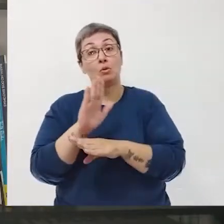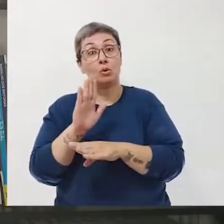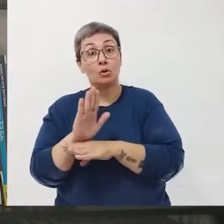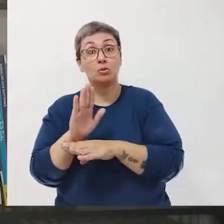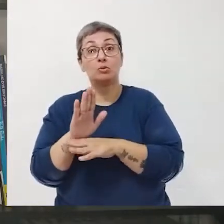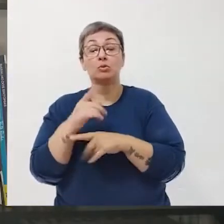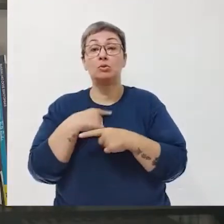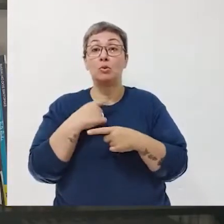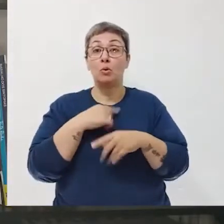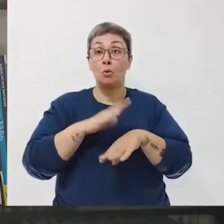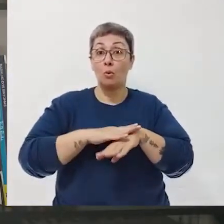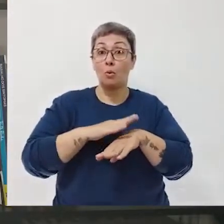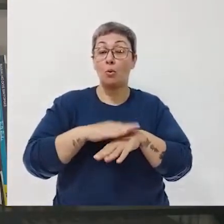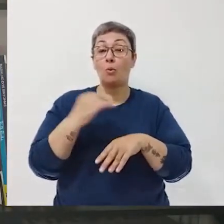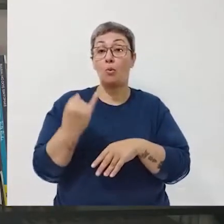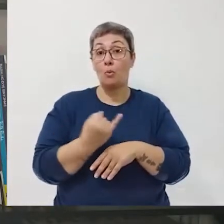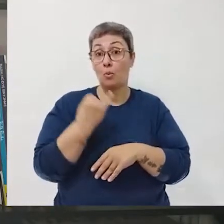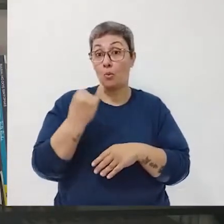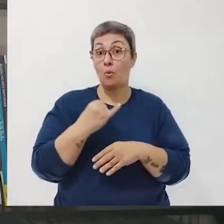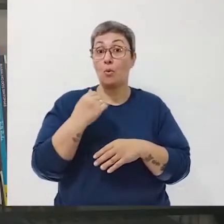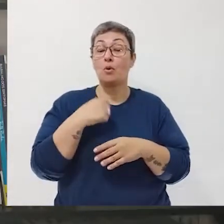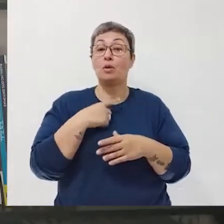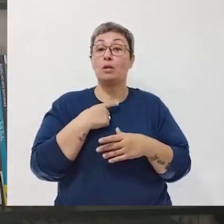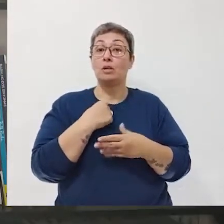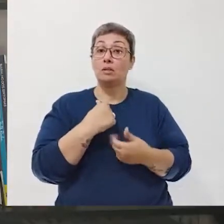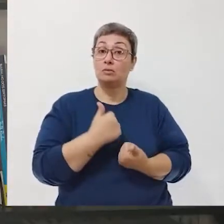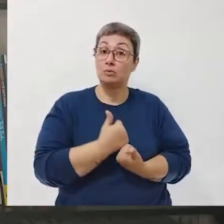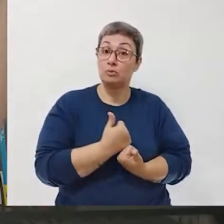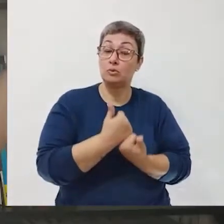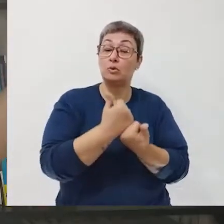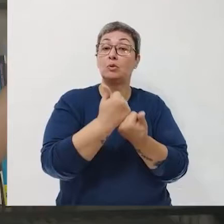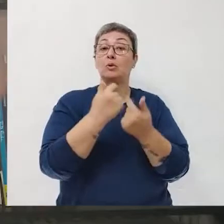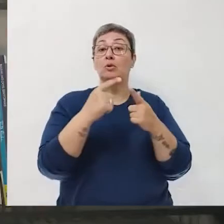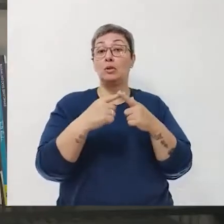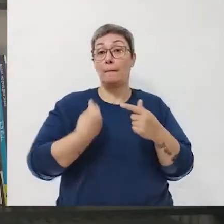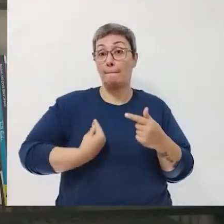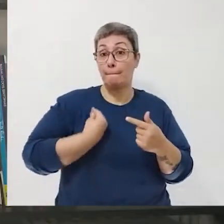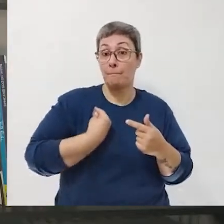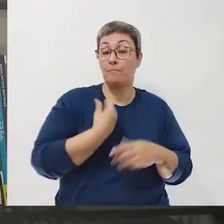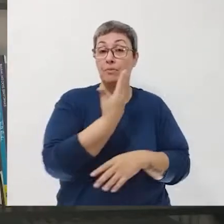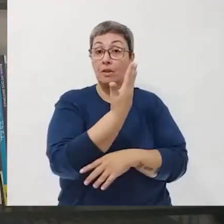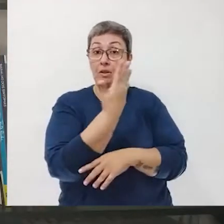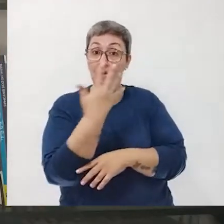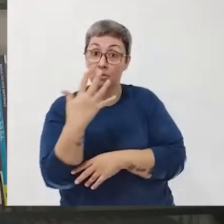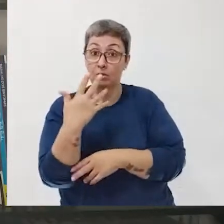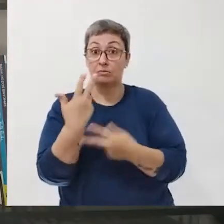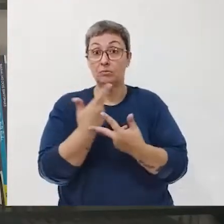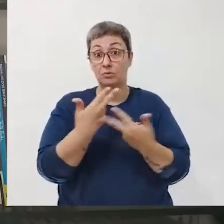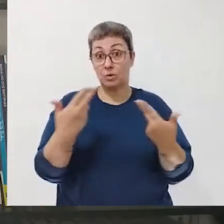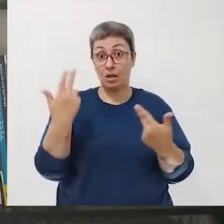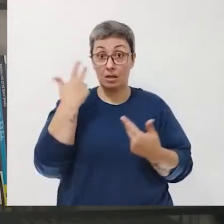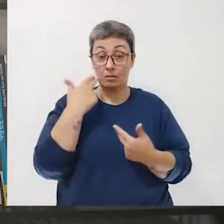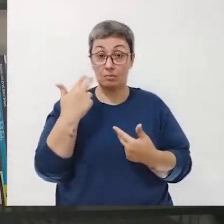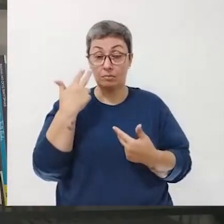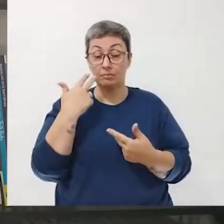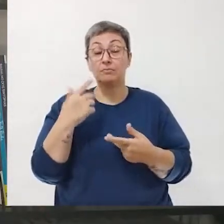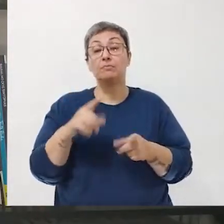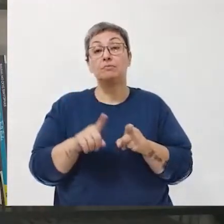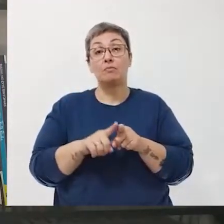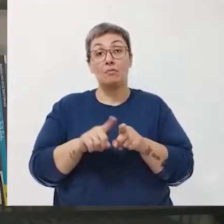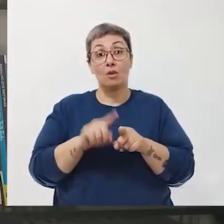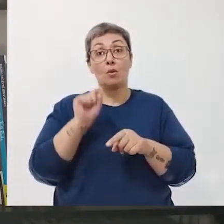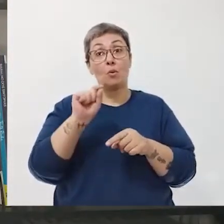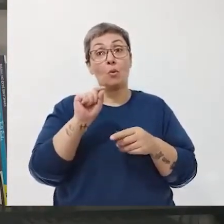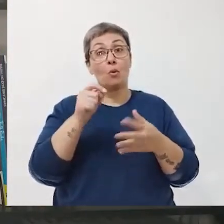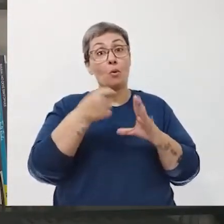contribuam com um papel importante na conservação da vida, da natureza e dos recursos naturais. Uma